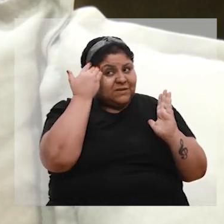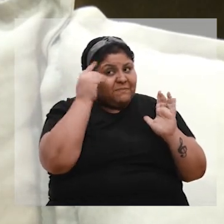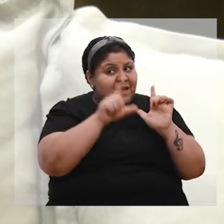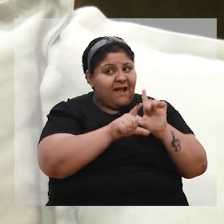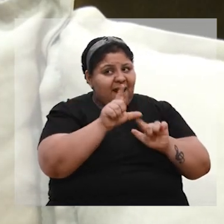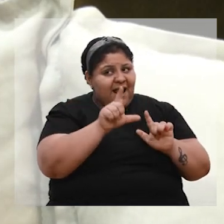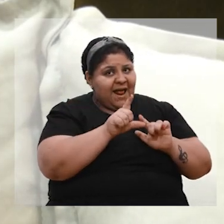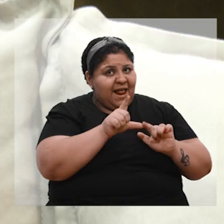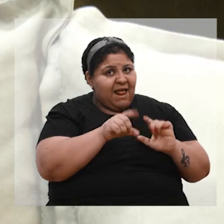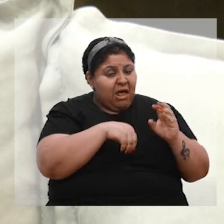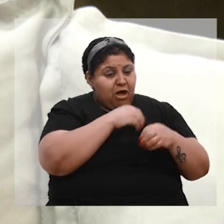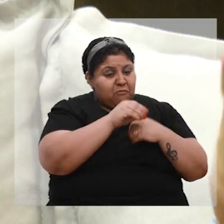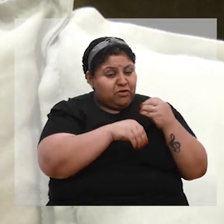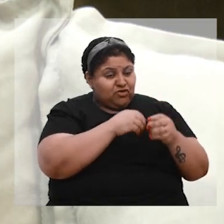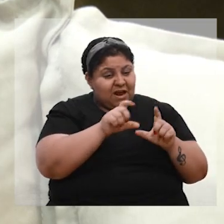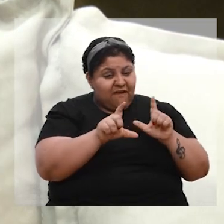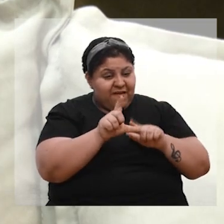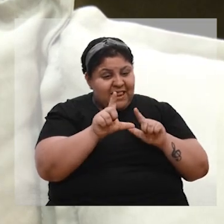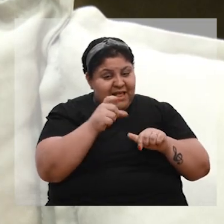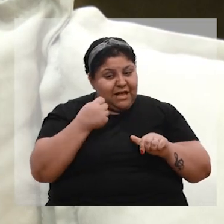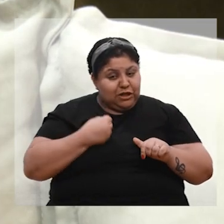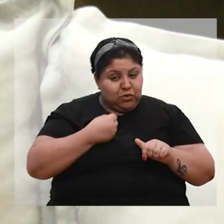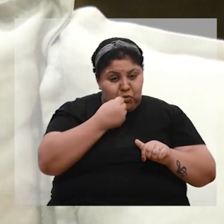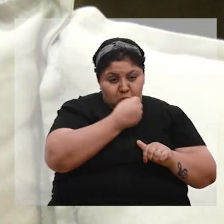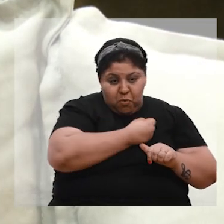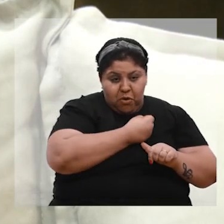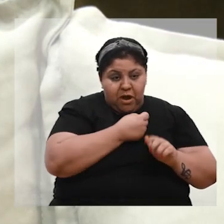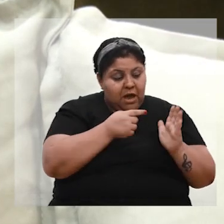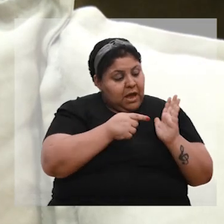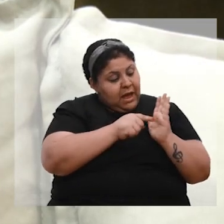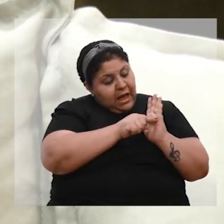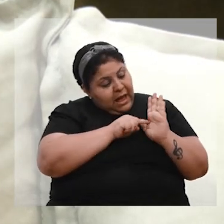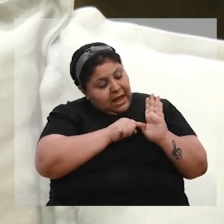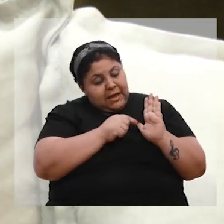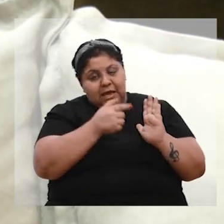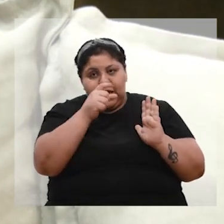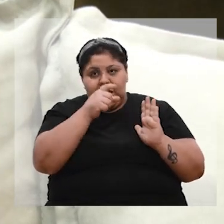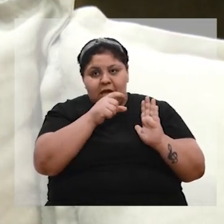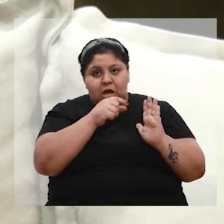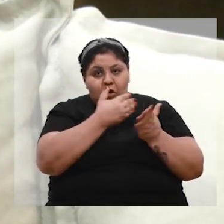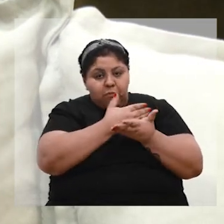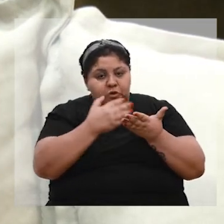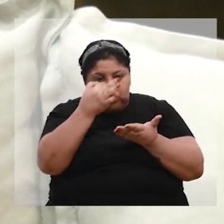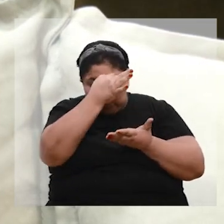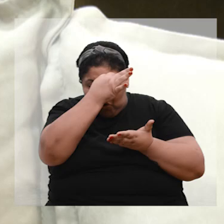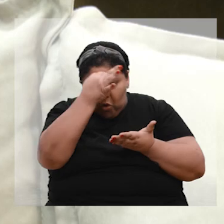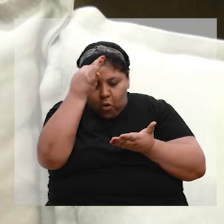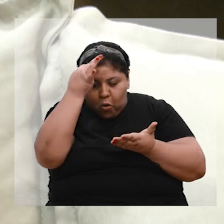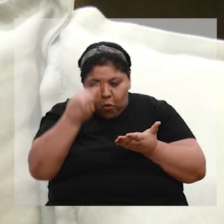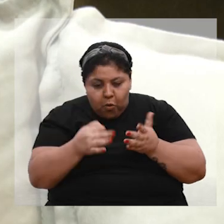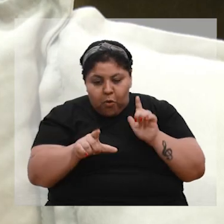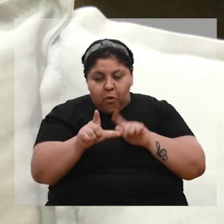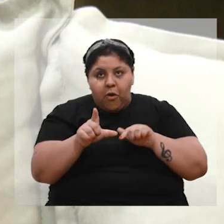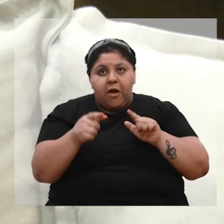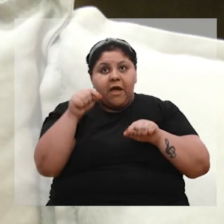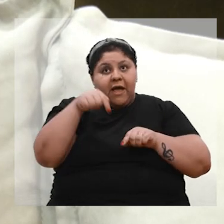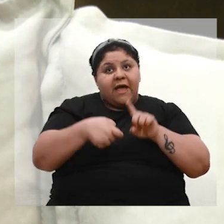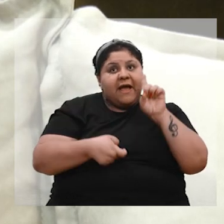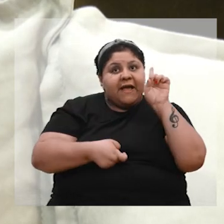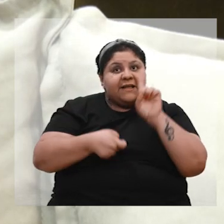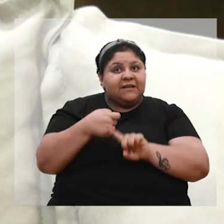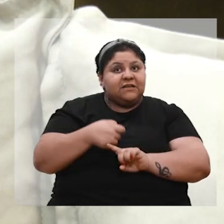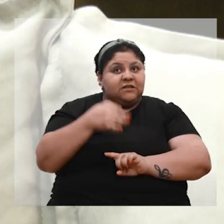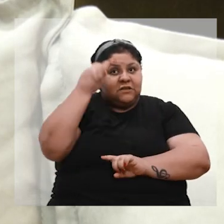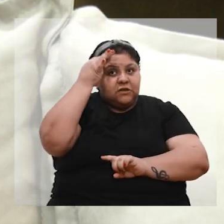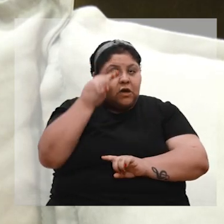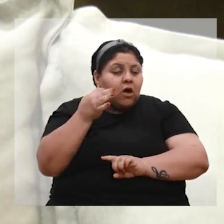que eram letras, né? Ele misturava letras com números, com símbolos. Aqui ele já começou a entender que era letras. Ó, nesse mês ele começou